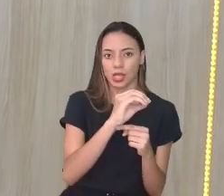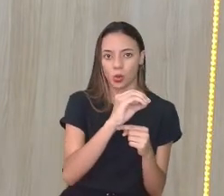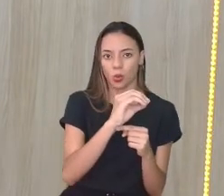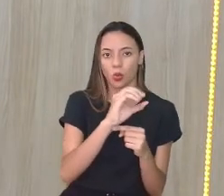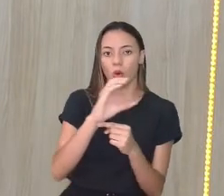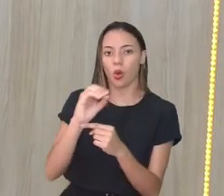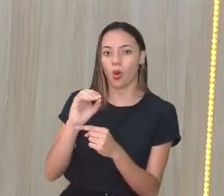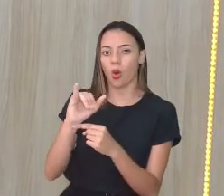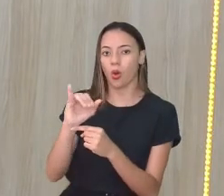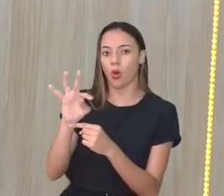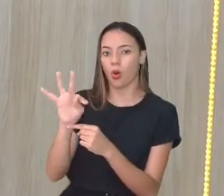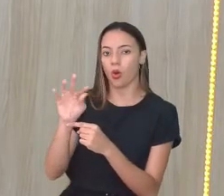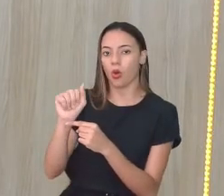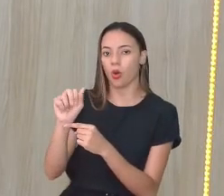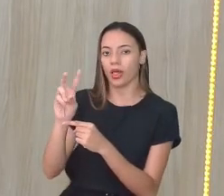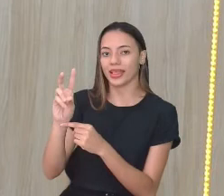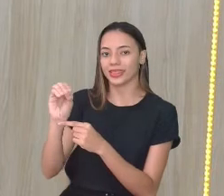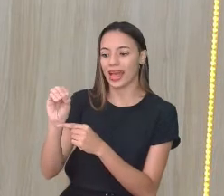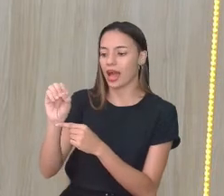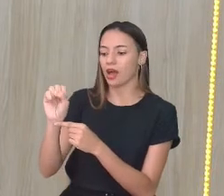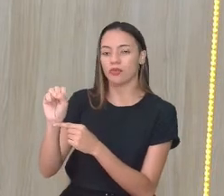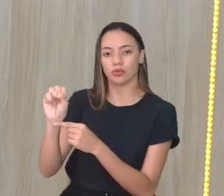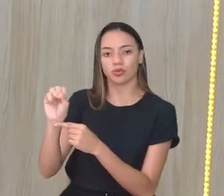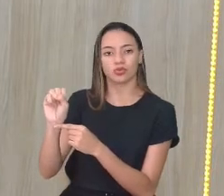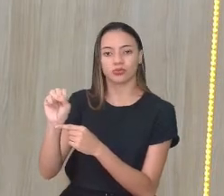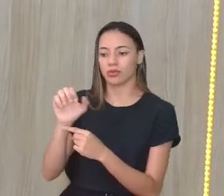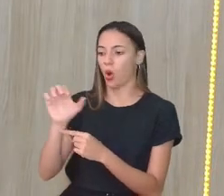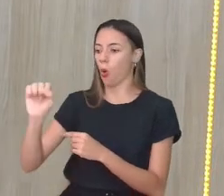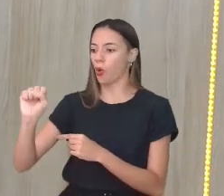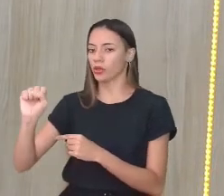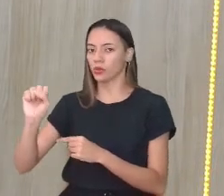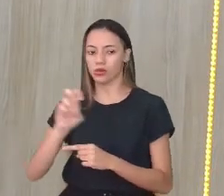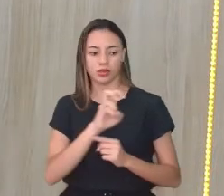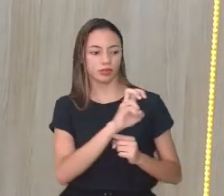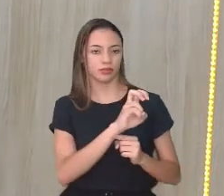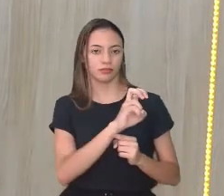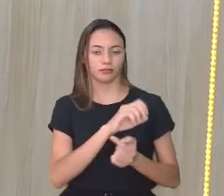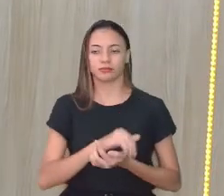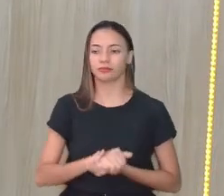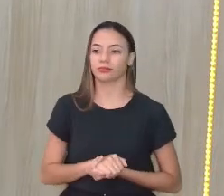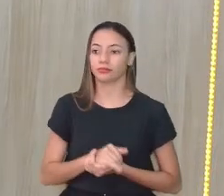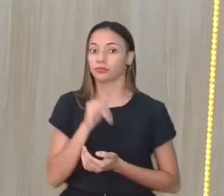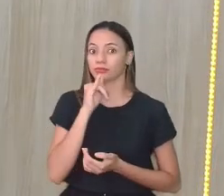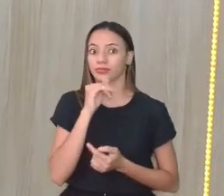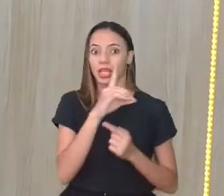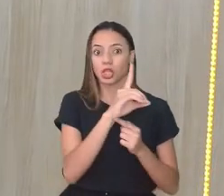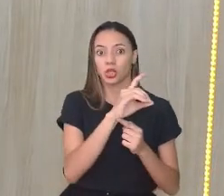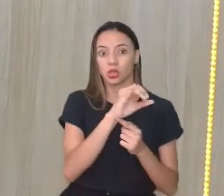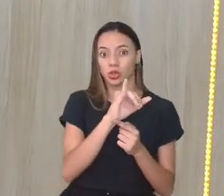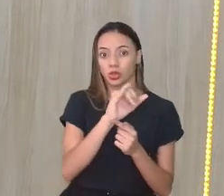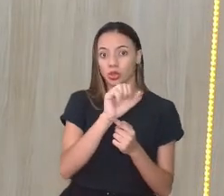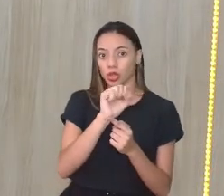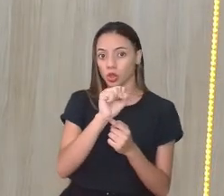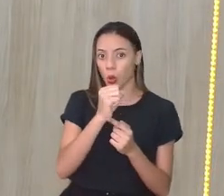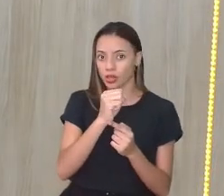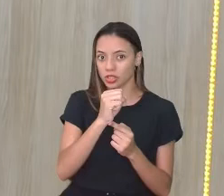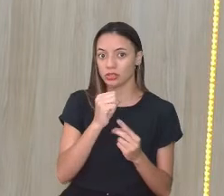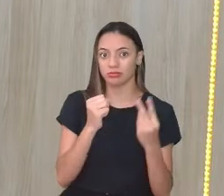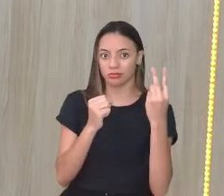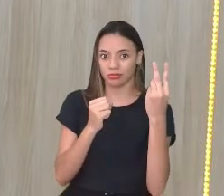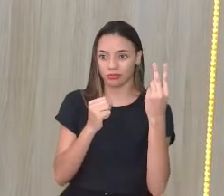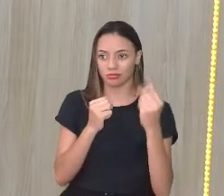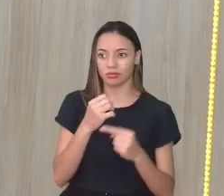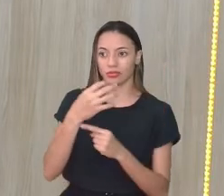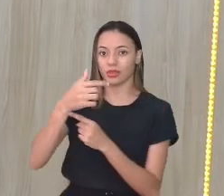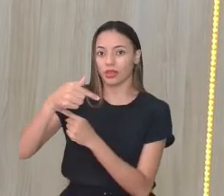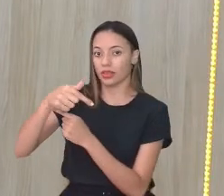oitavos, fazendo referência ao número 8. Já nesse caso aqui, ó, 2, ok,